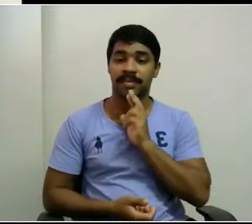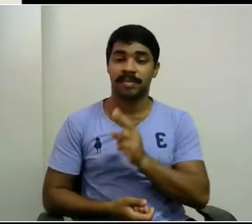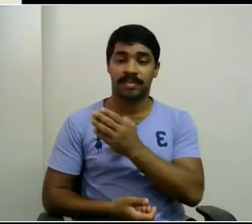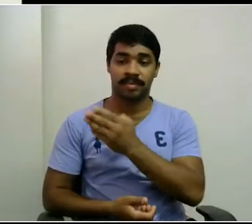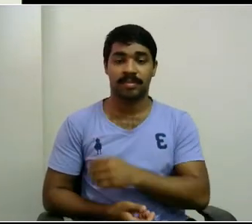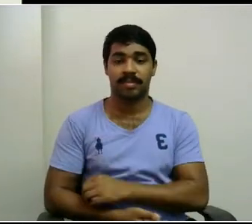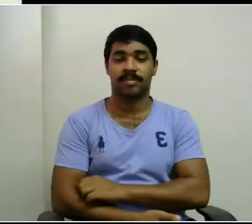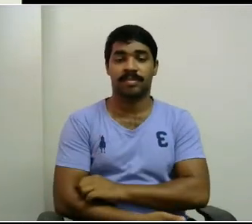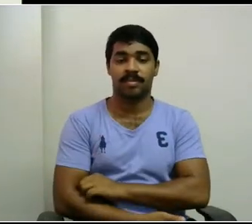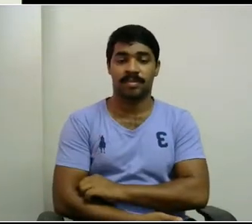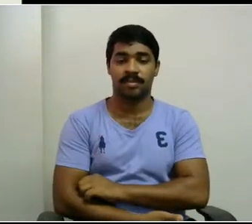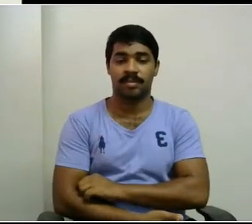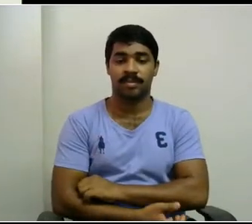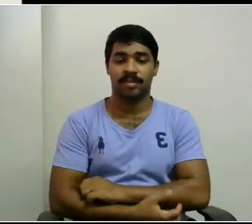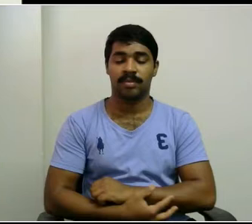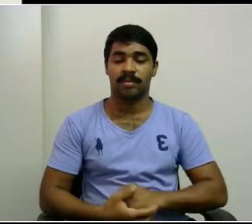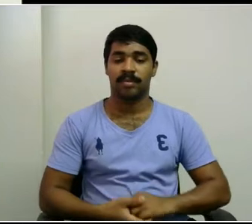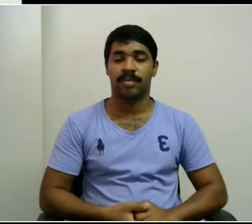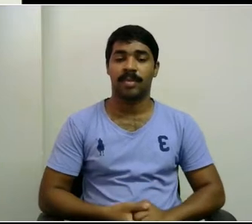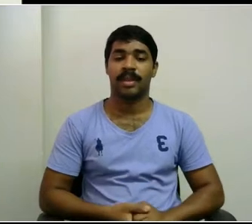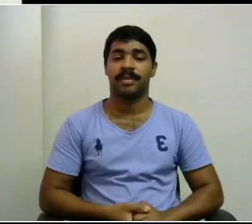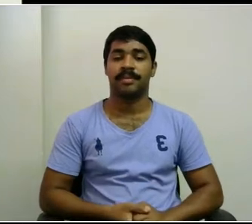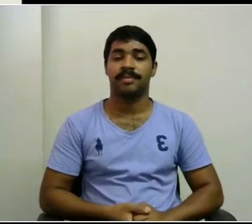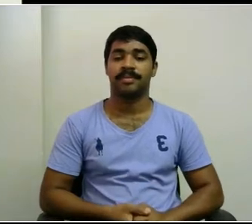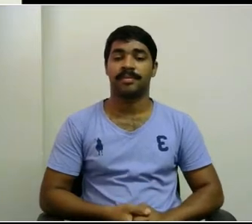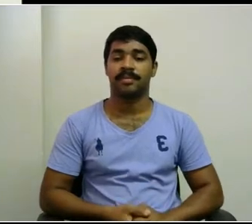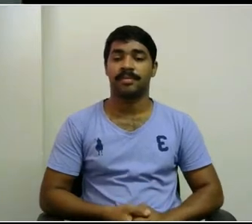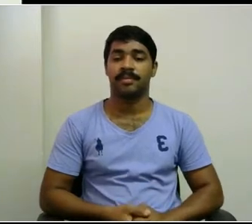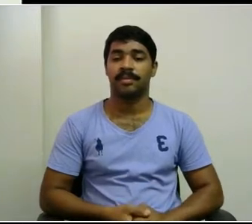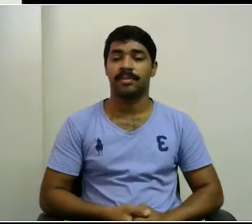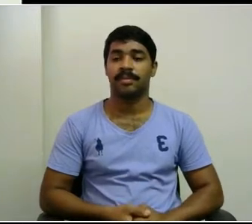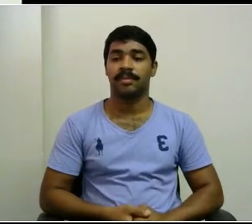Vamos ver agora aqui a continuação da solução de alguns exemplos.